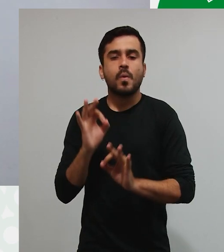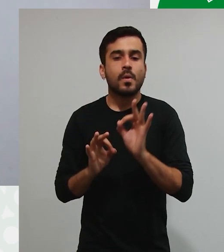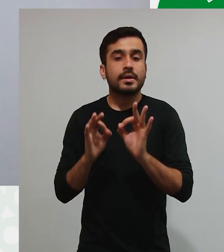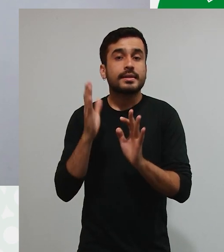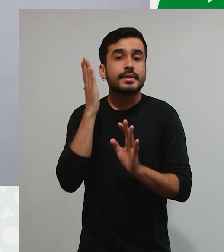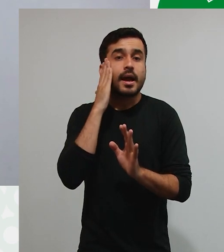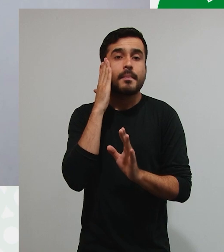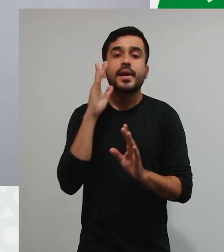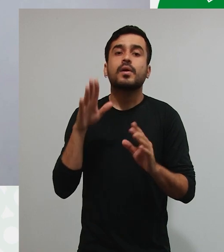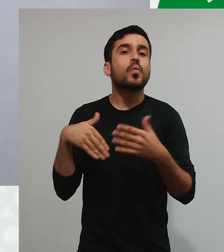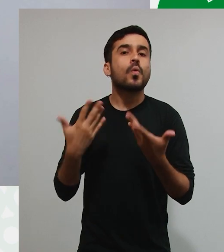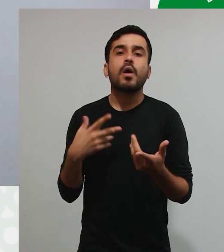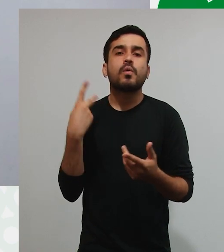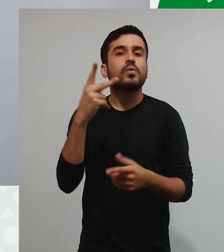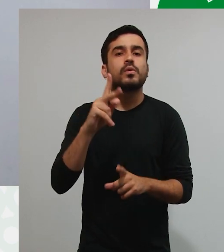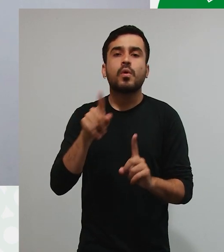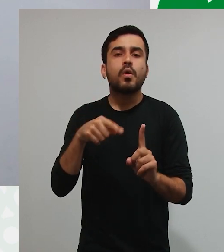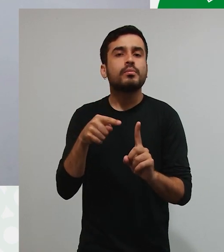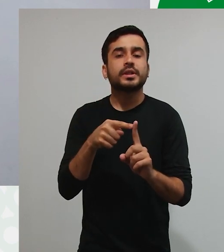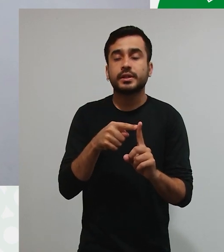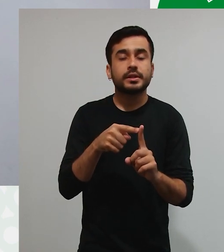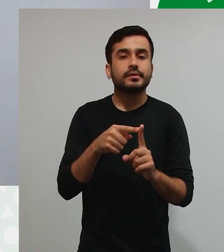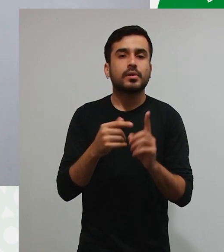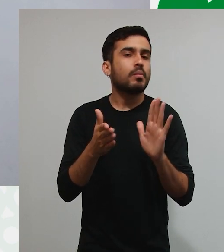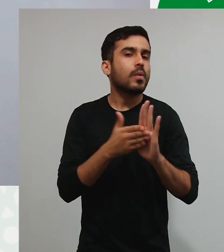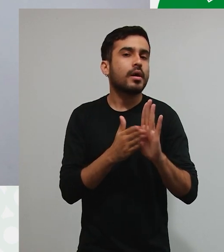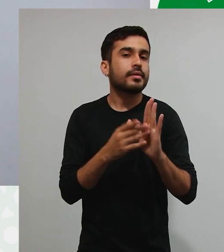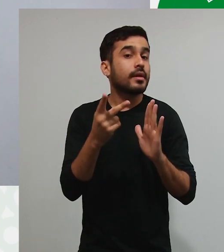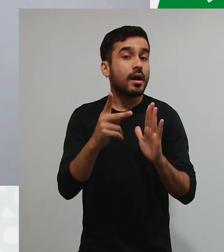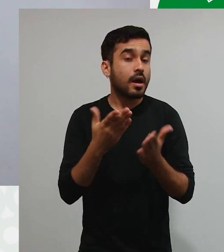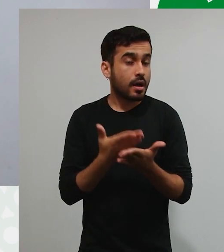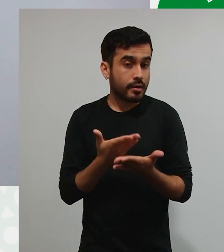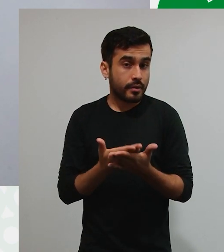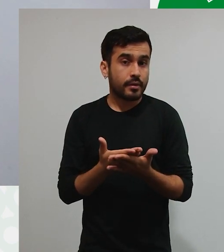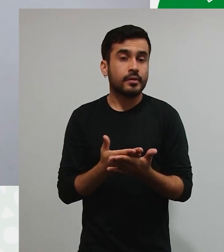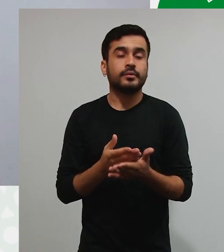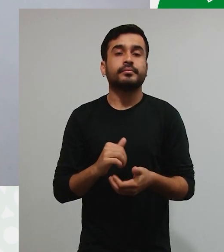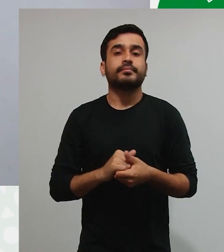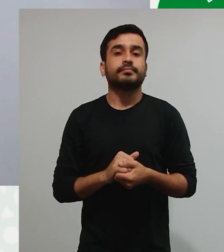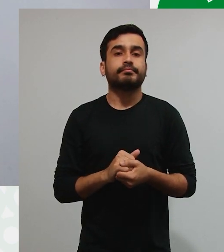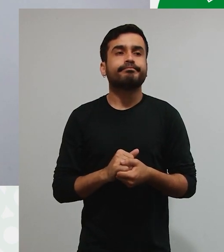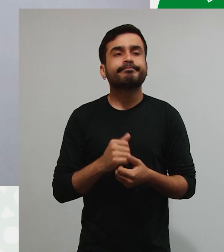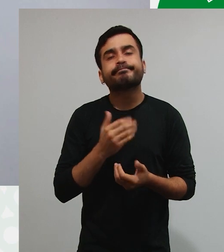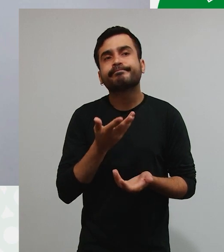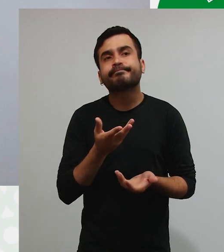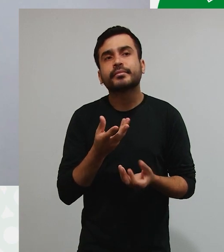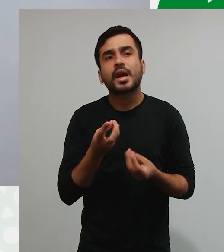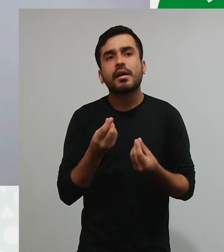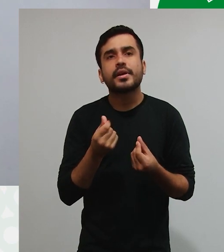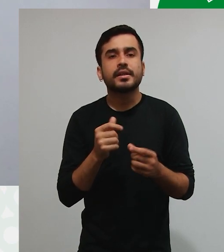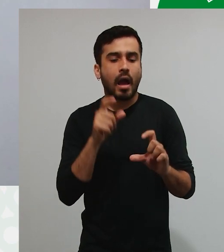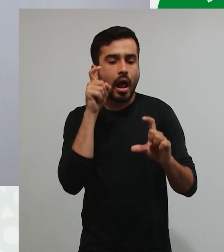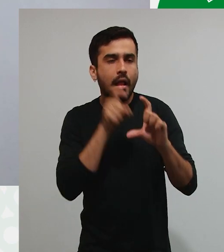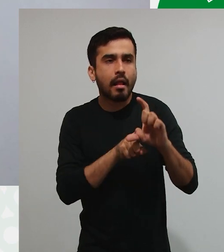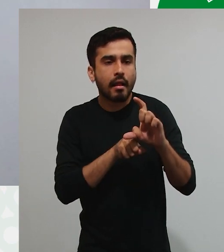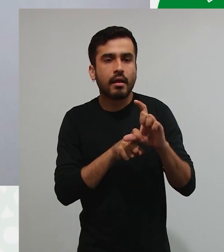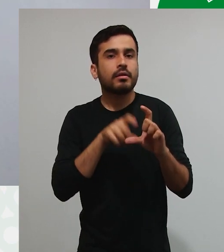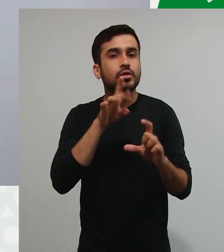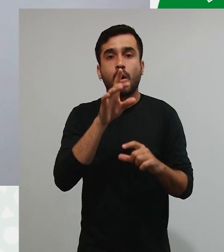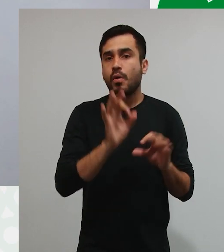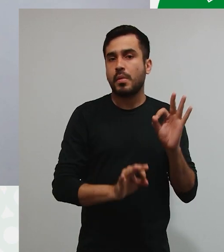de como é participar de uma aula com a professora Janete. Planejar uma aula, você tem toda uma preparação, né?